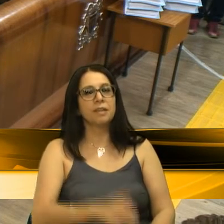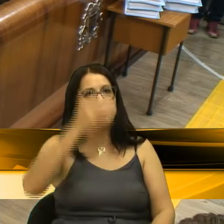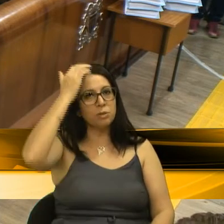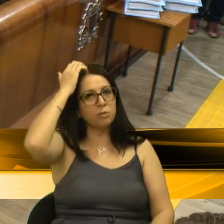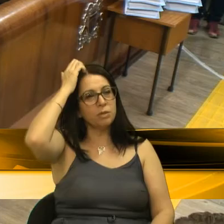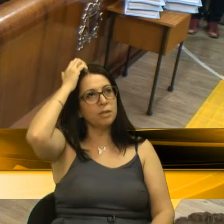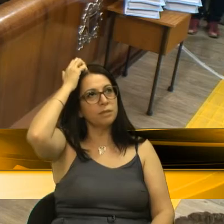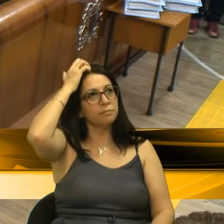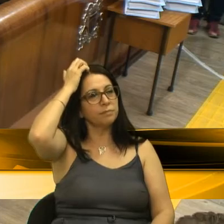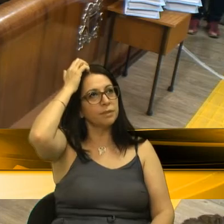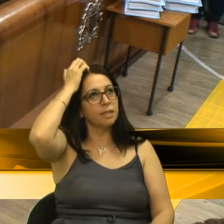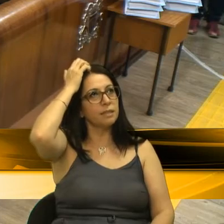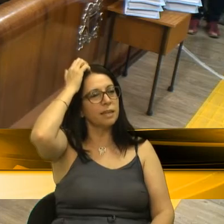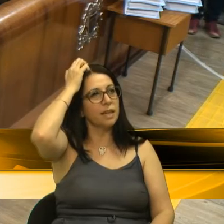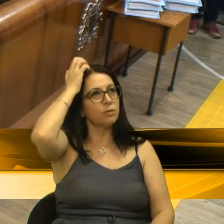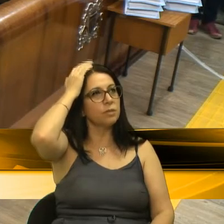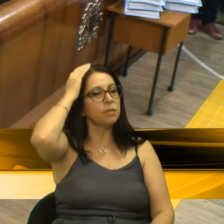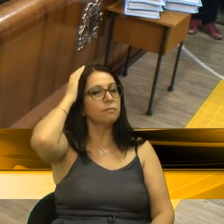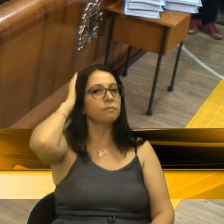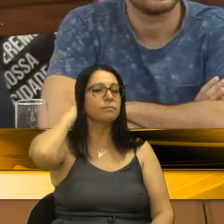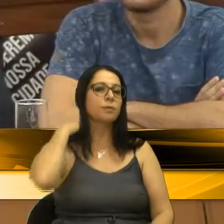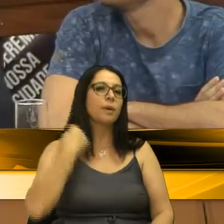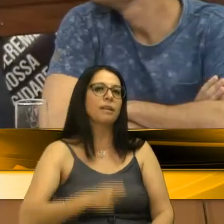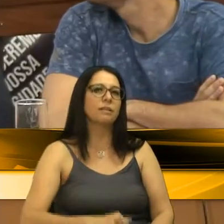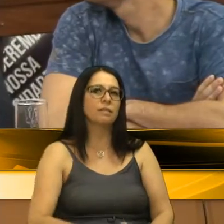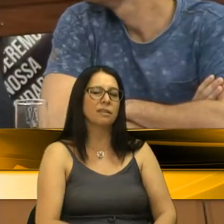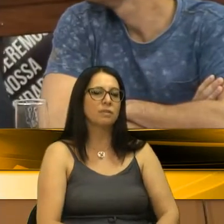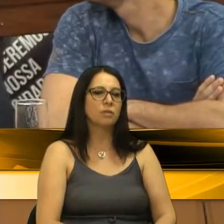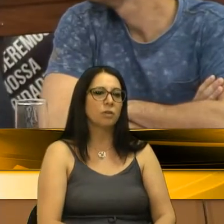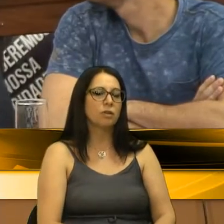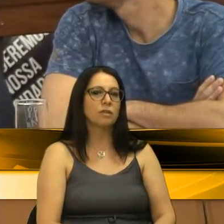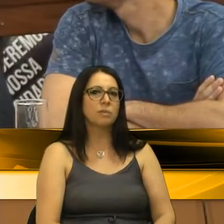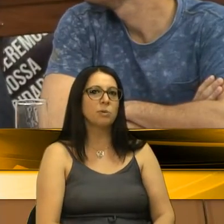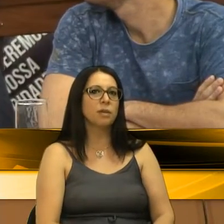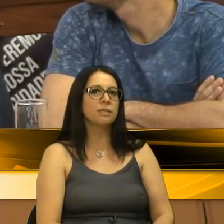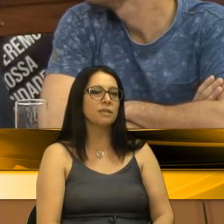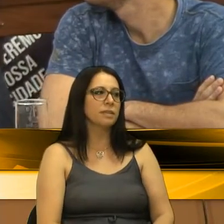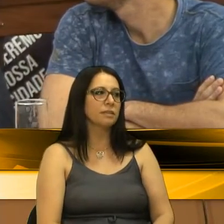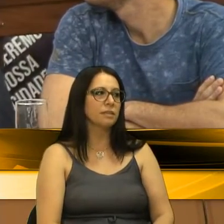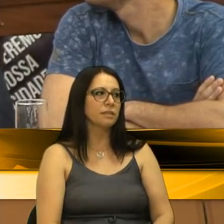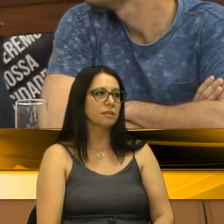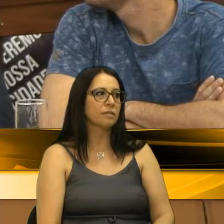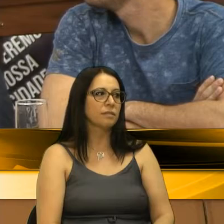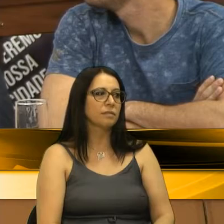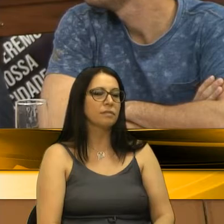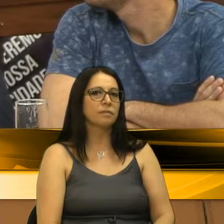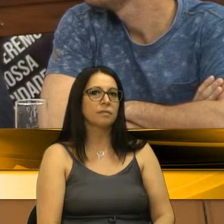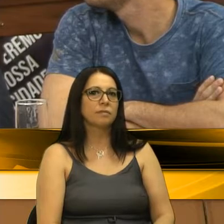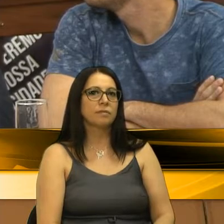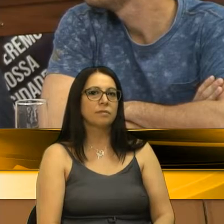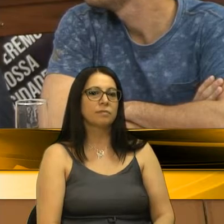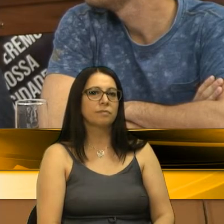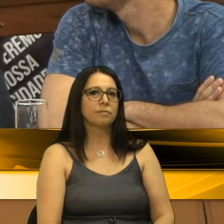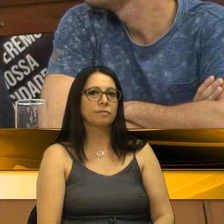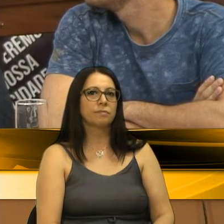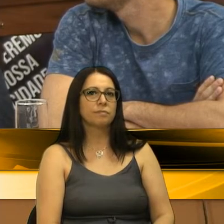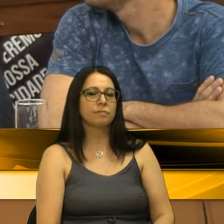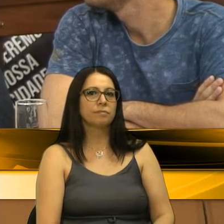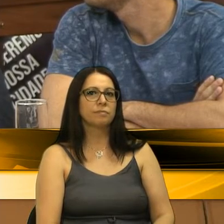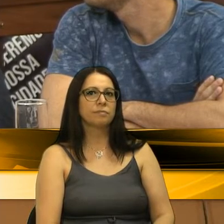Por favor, pessoal, vamos restabelecer a ordem. Senhor presidente. Por favor, peço que